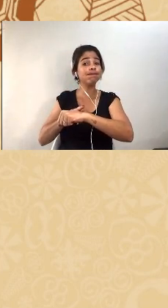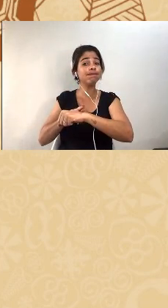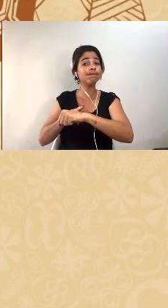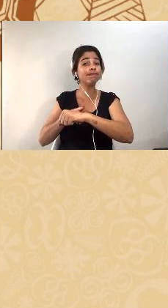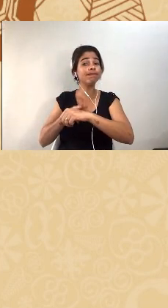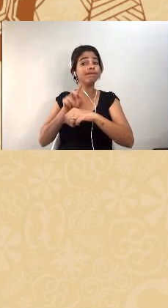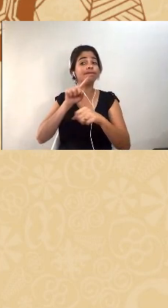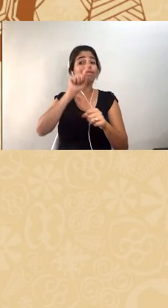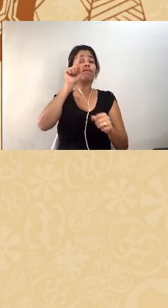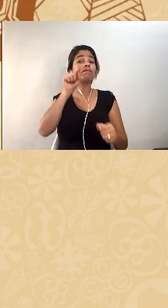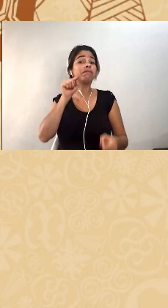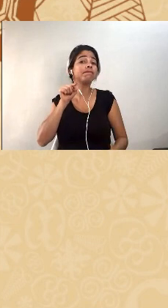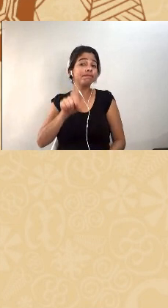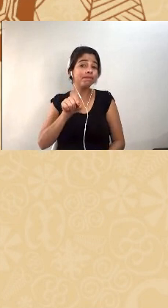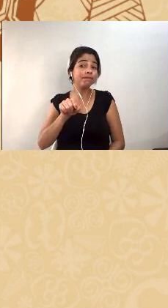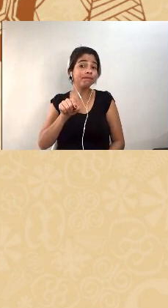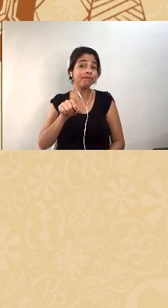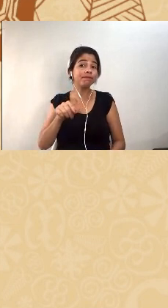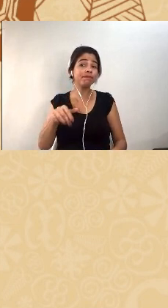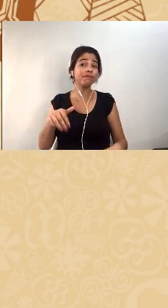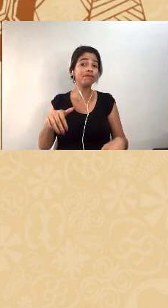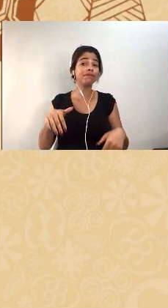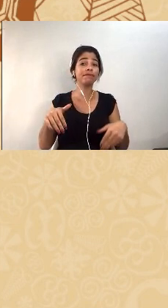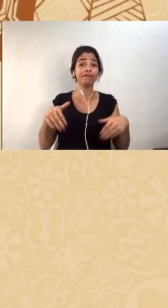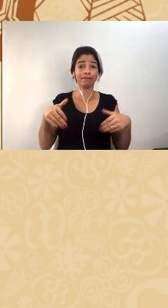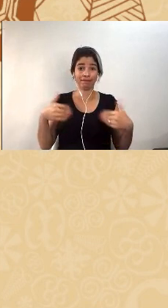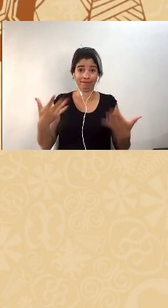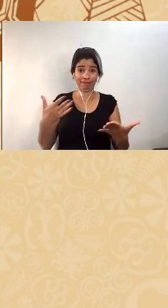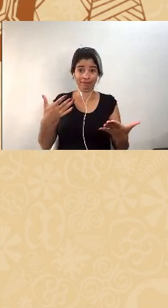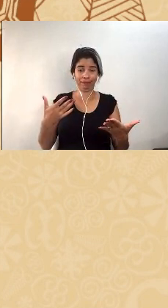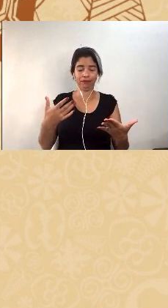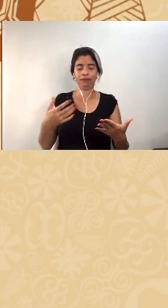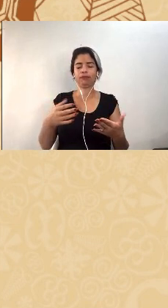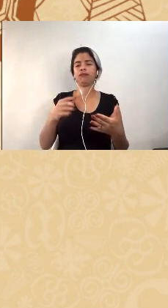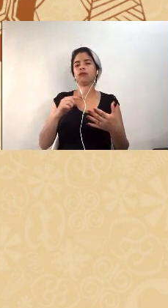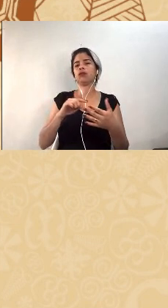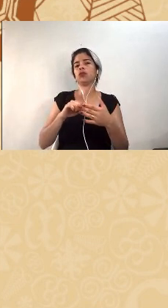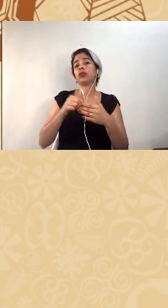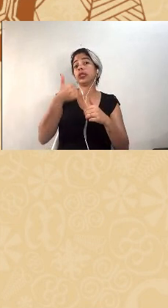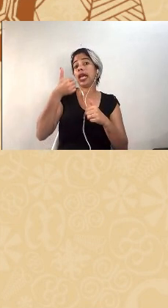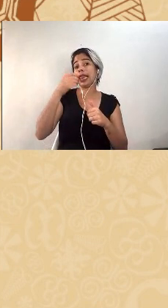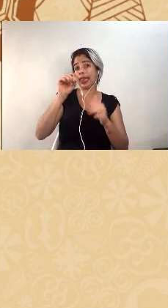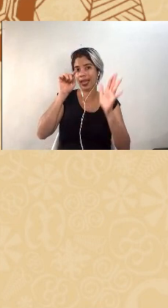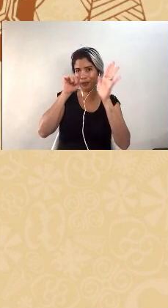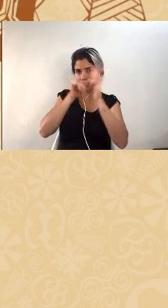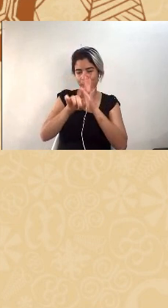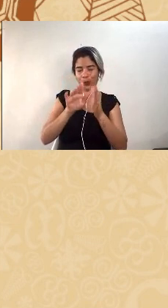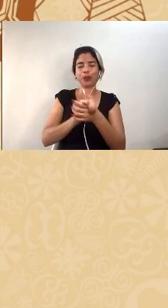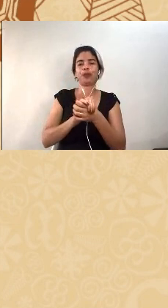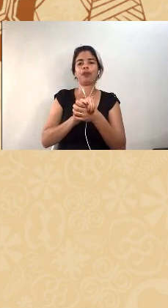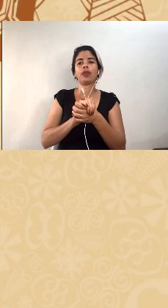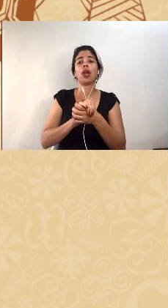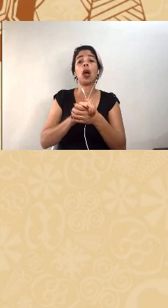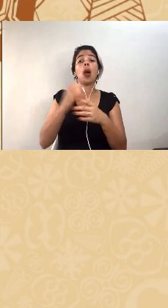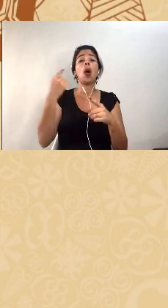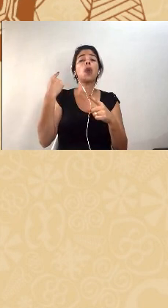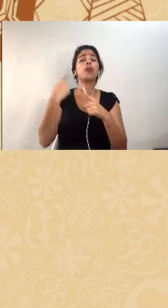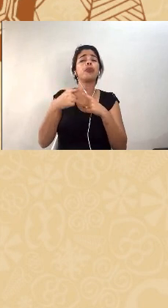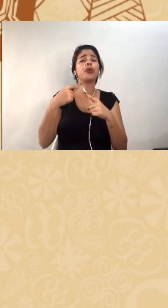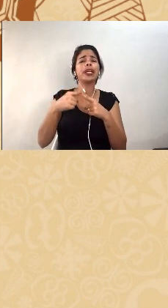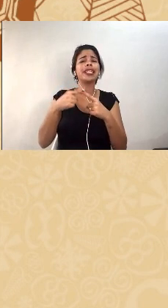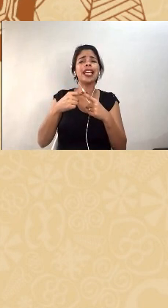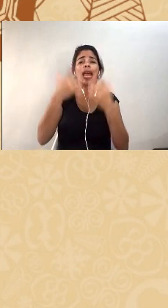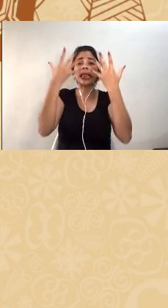Por que será que ainda não entendemos por que que o racismo é tão presente em